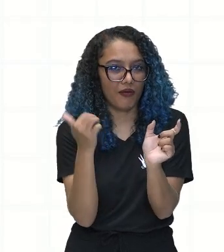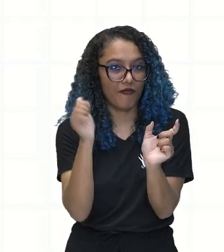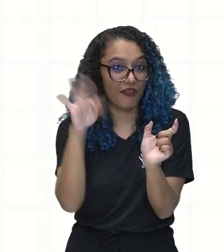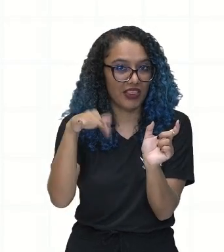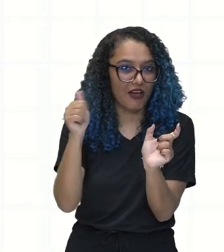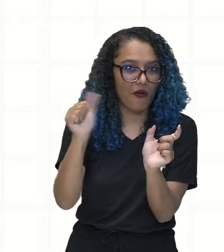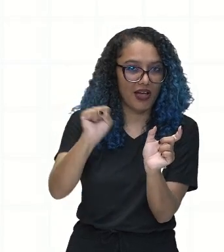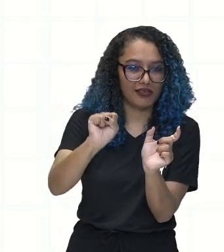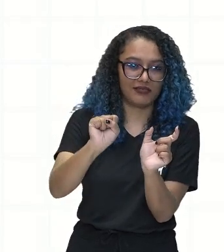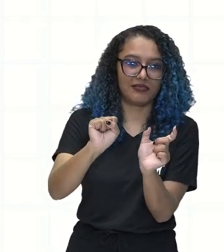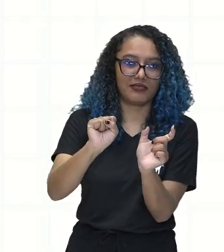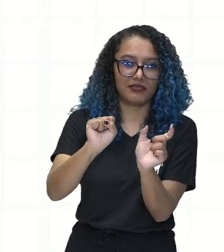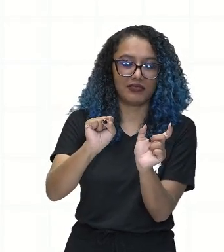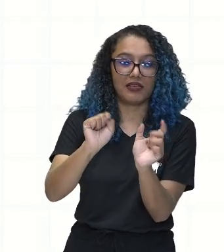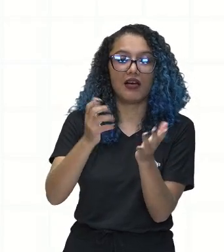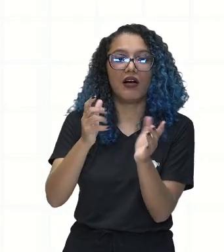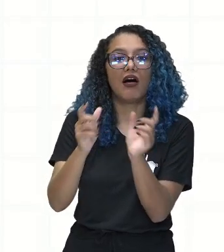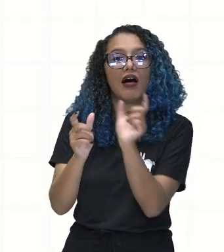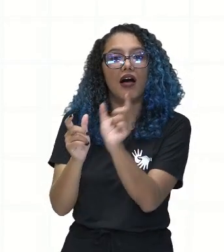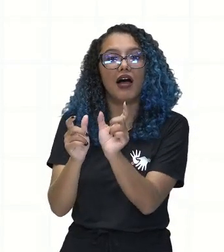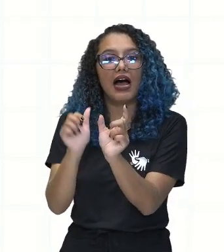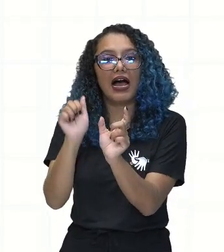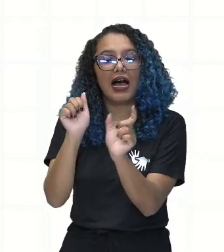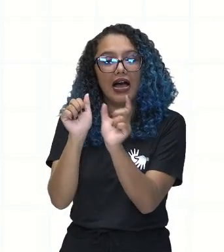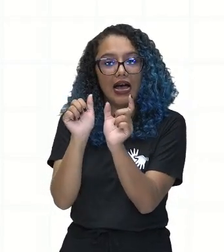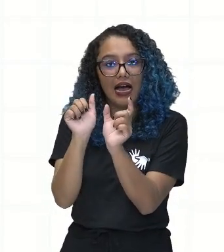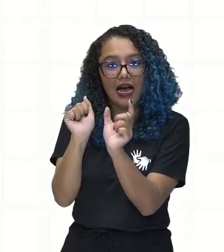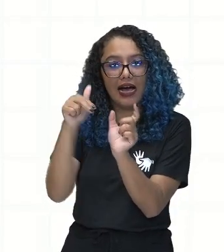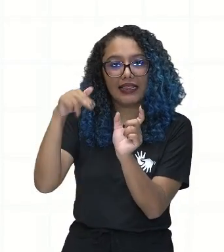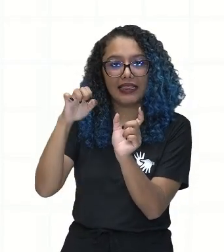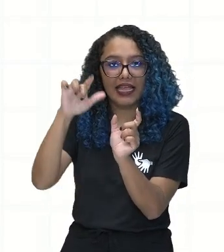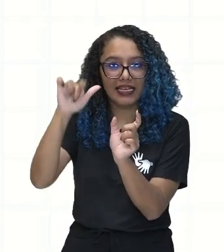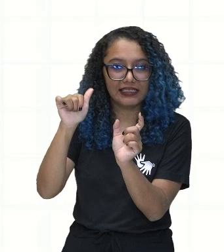palavra anexo também vai para o feminino plural. As